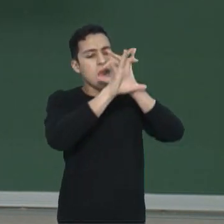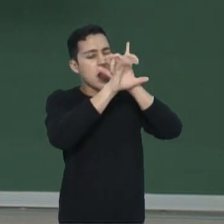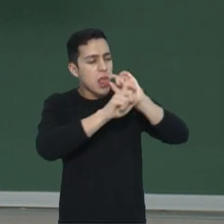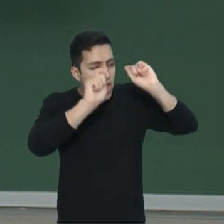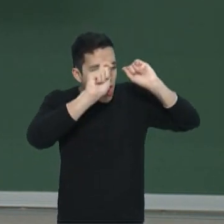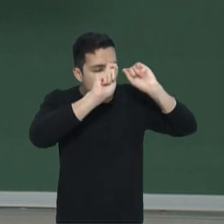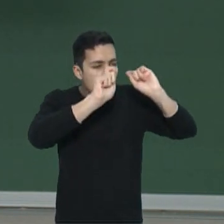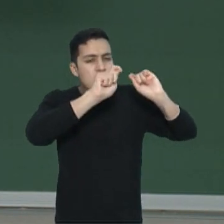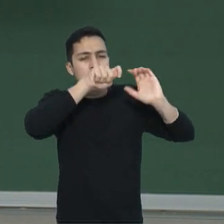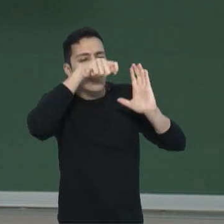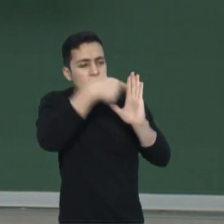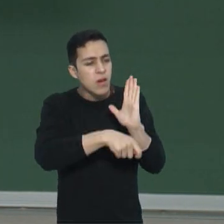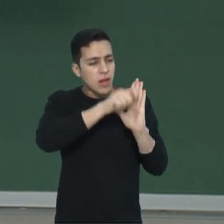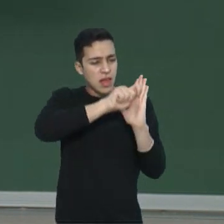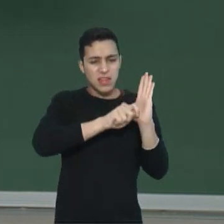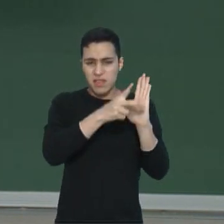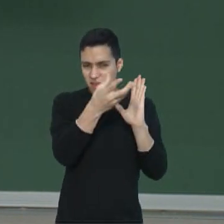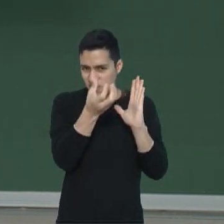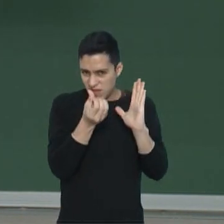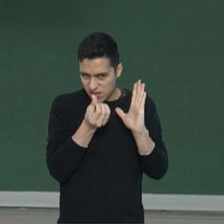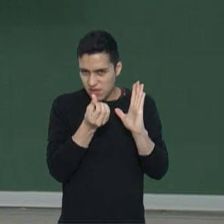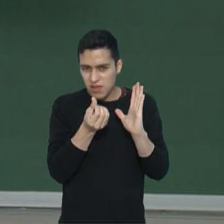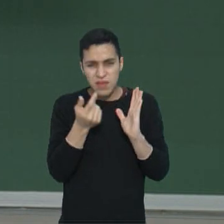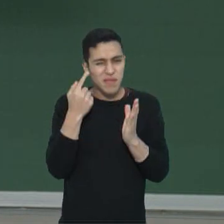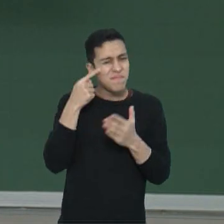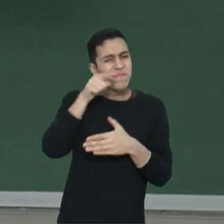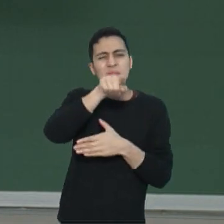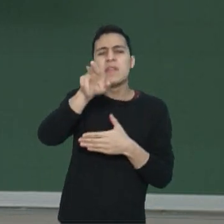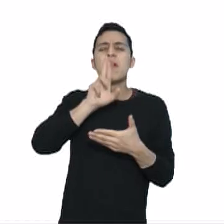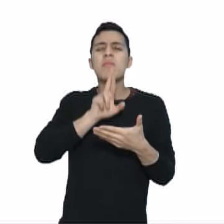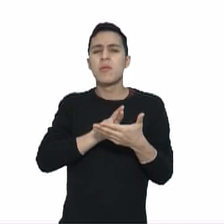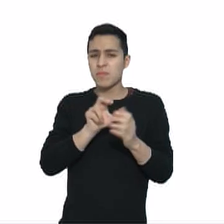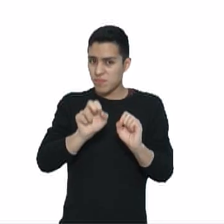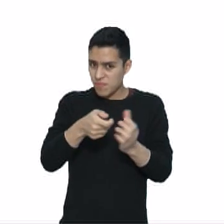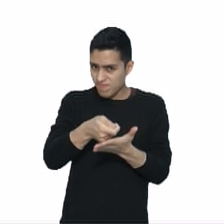ser pensadas sobre o artigo 26? Anote sua resposta.